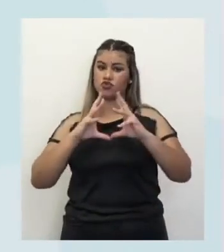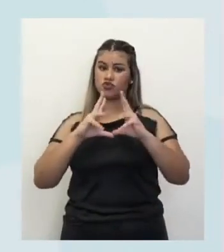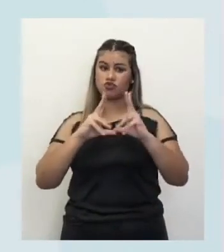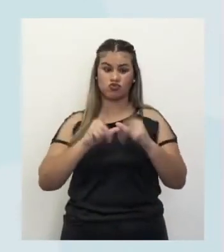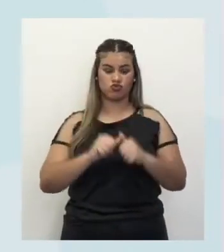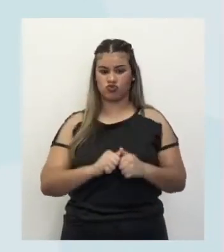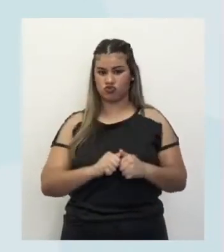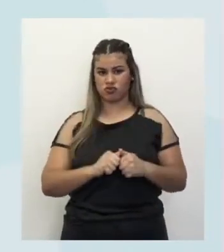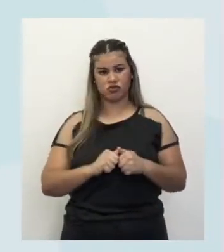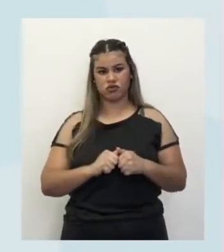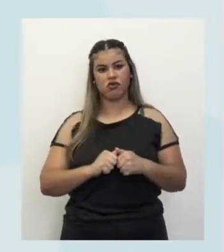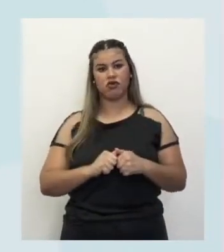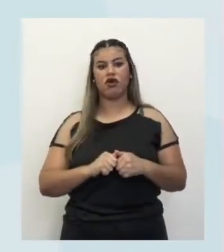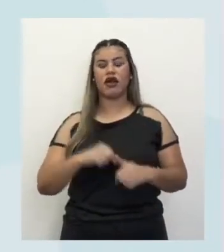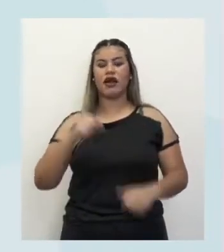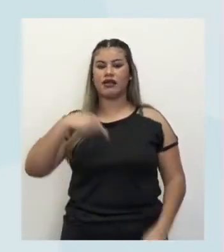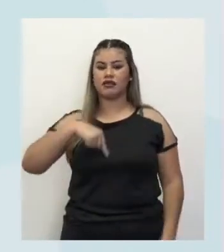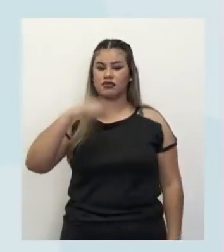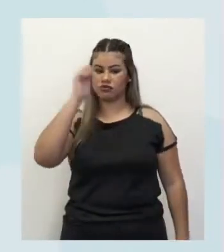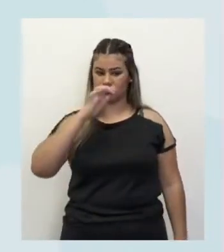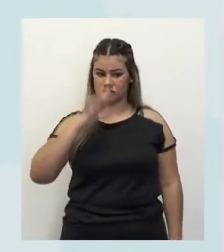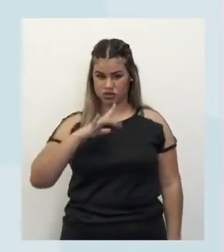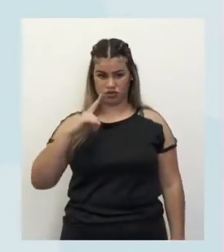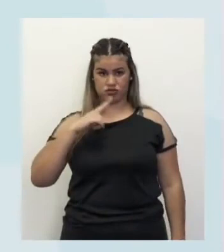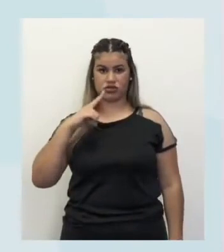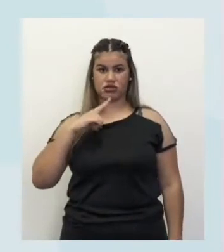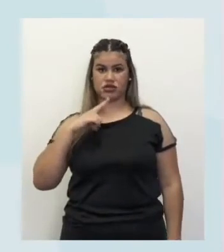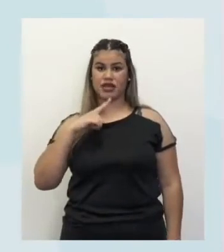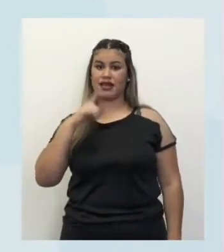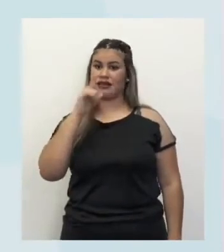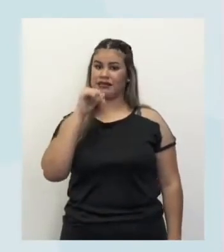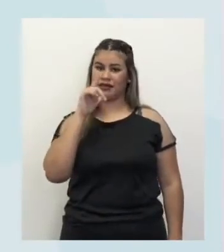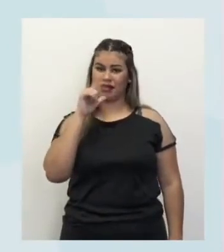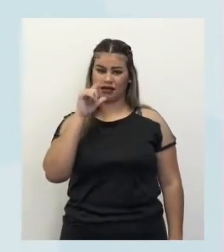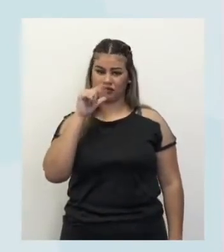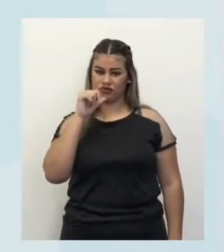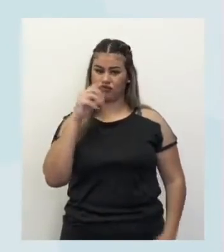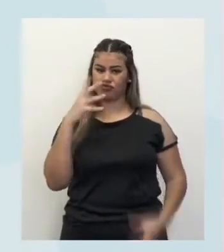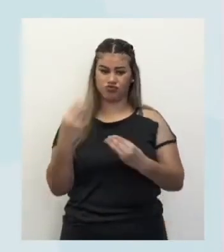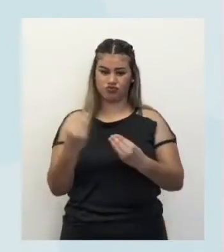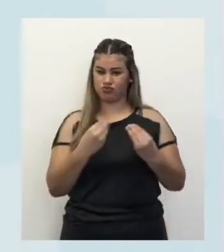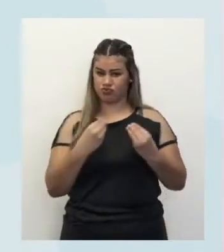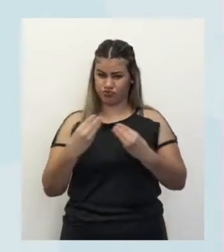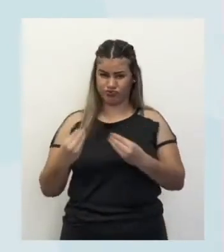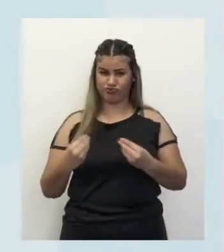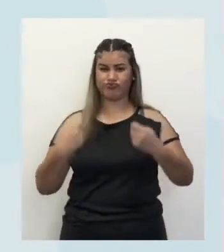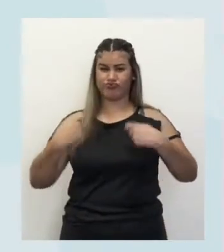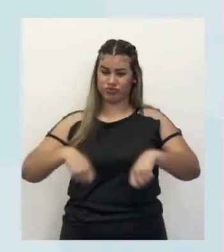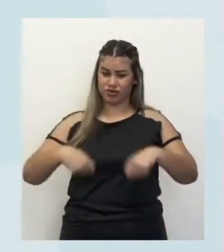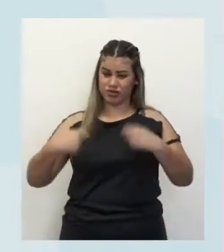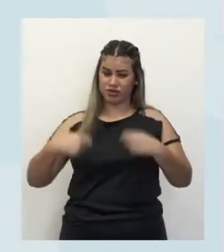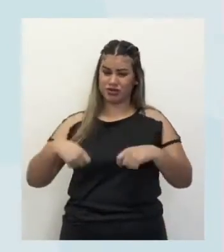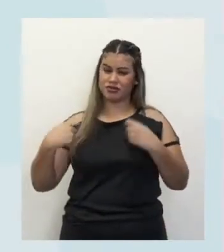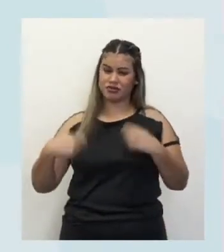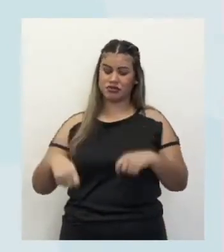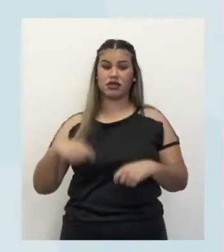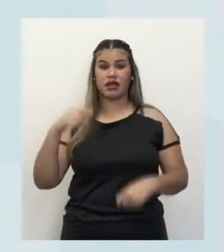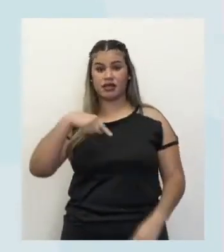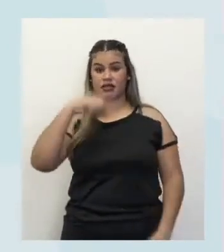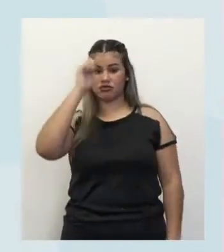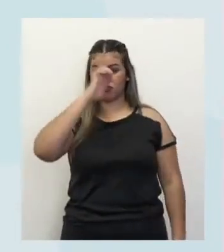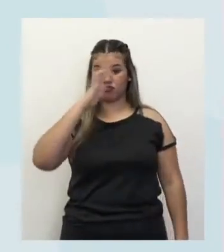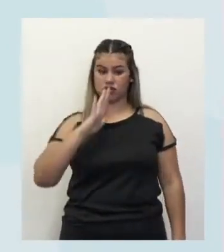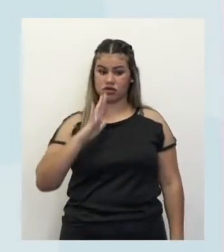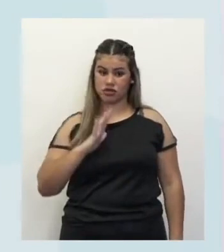No Brasil, há uma expressiva demanda por água na atividade industrial. Então, no Brasil,